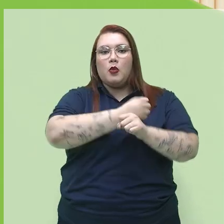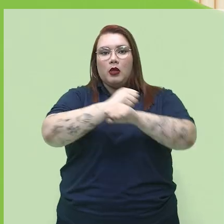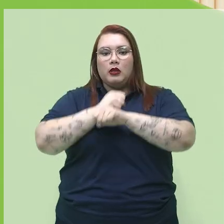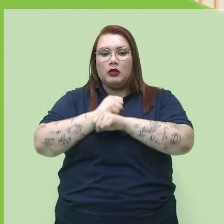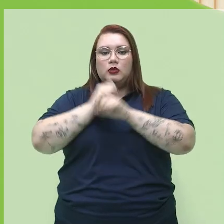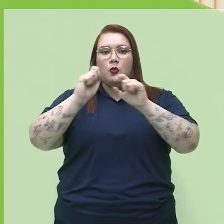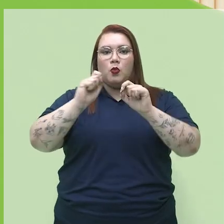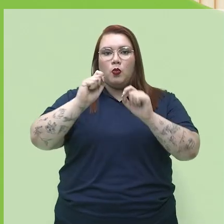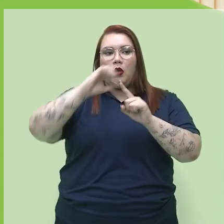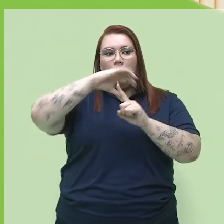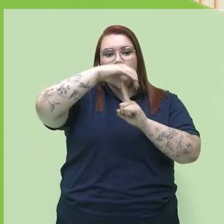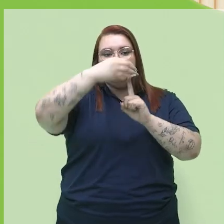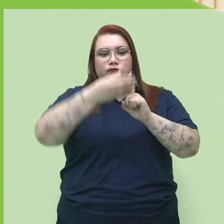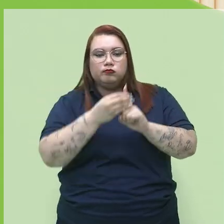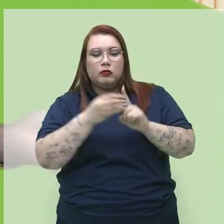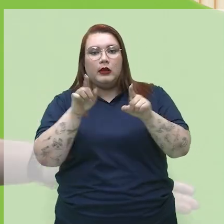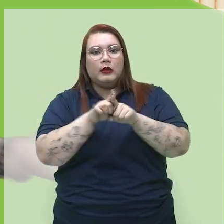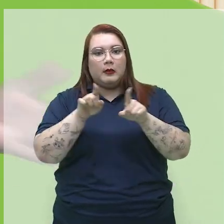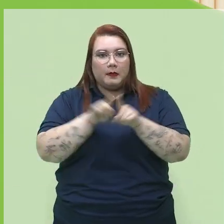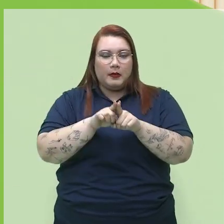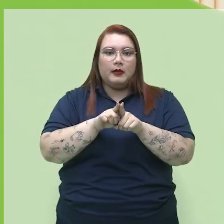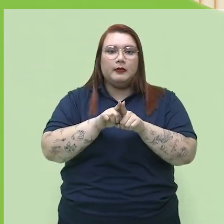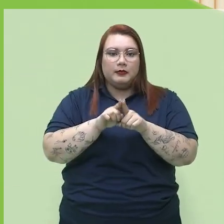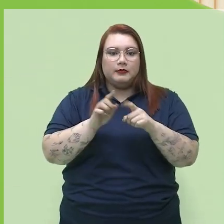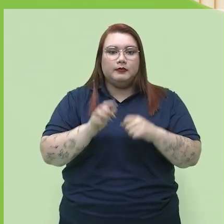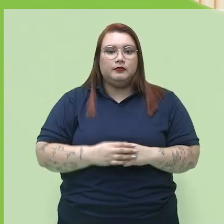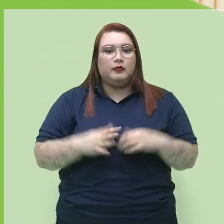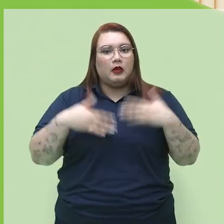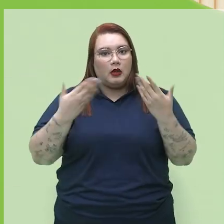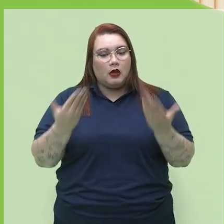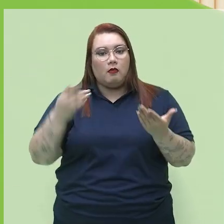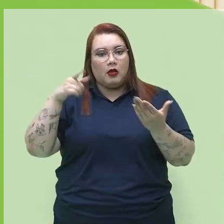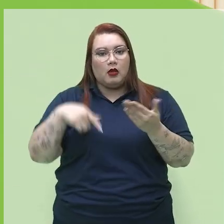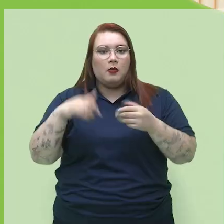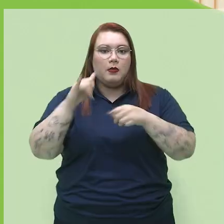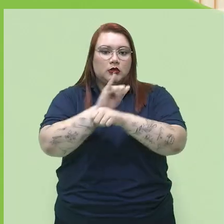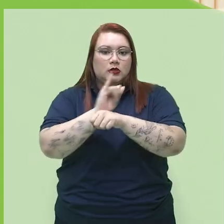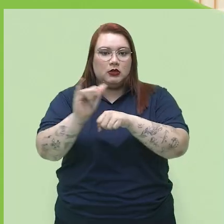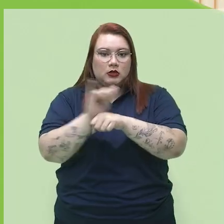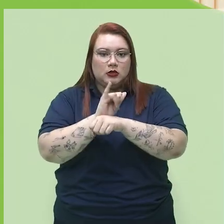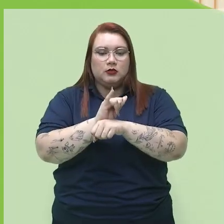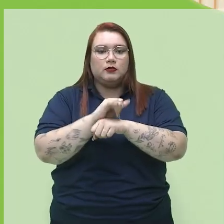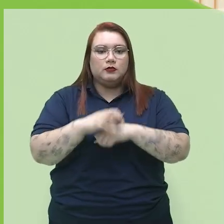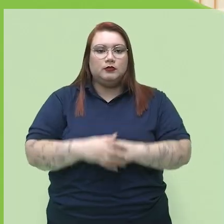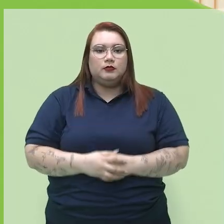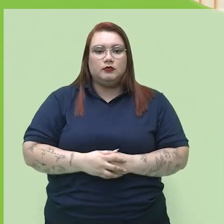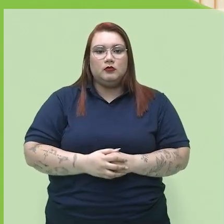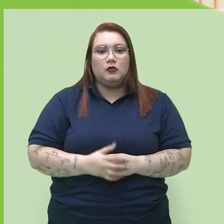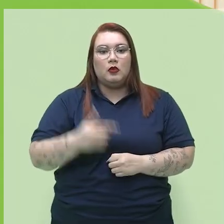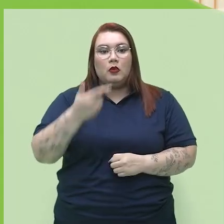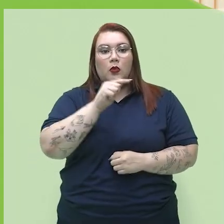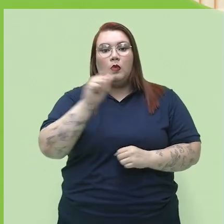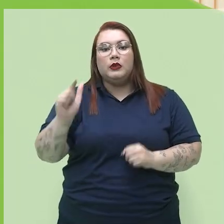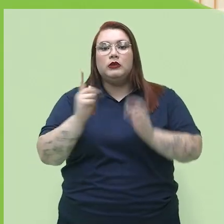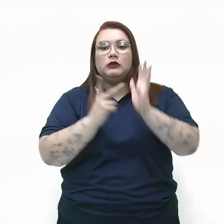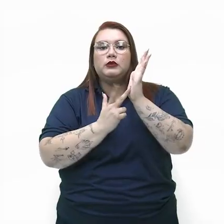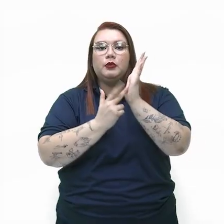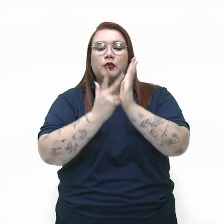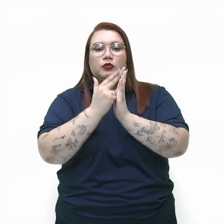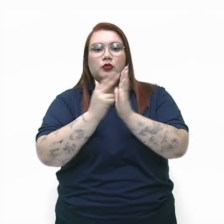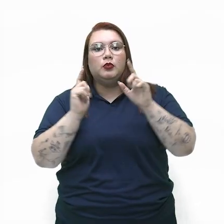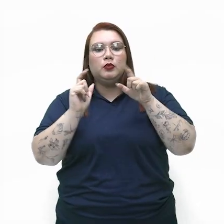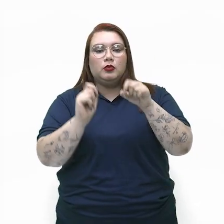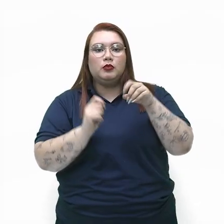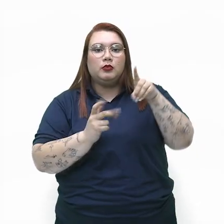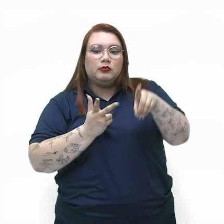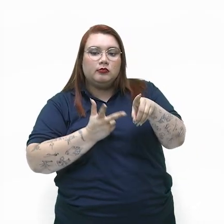consequentemente, a troca de fluidos corporais entre os parceiros. Esses são os métodos de barreira. Temos os métodos também cirúrgicos,